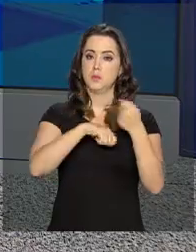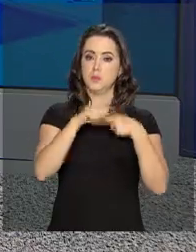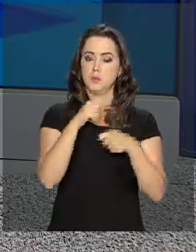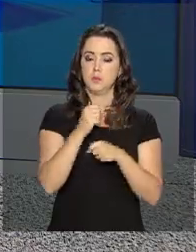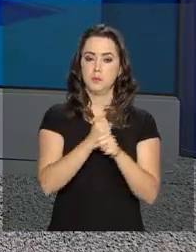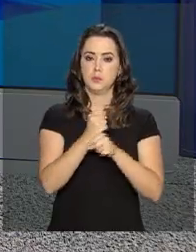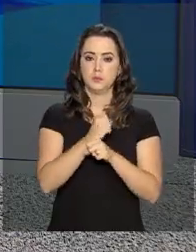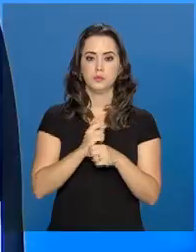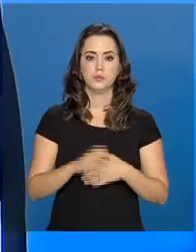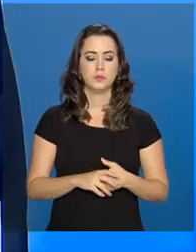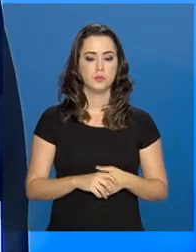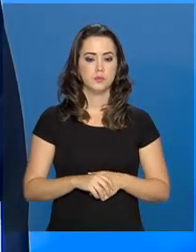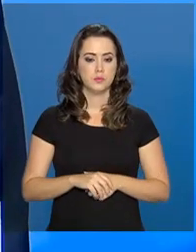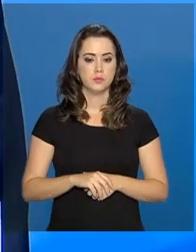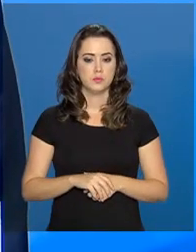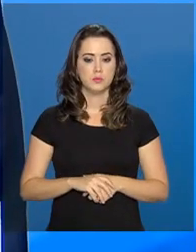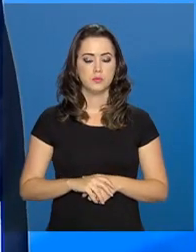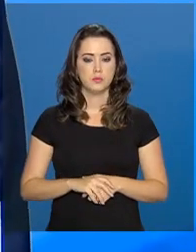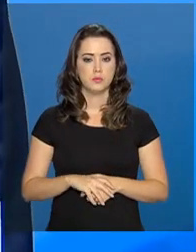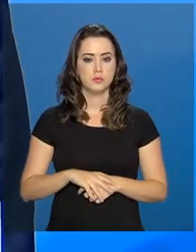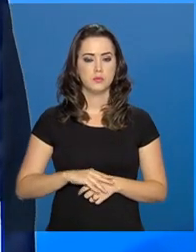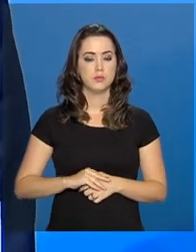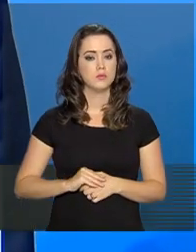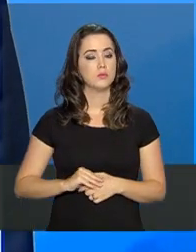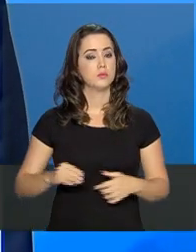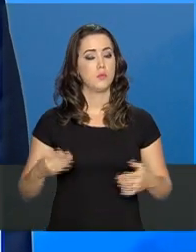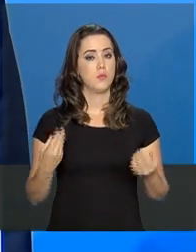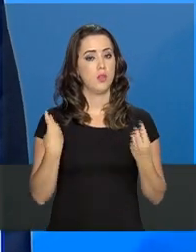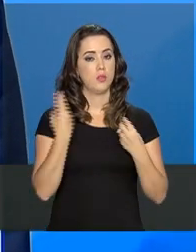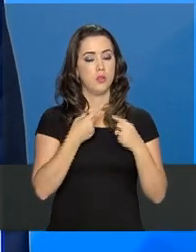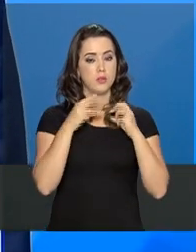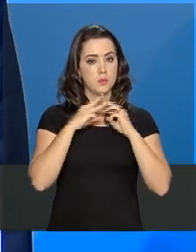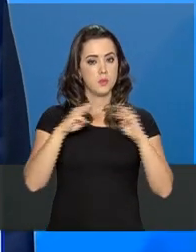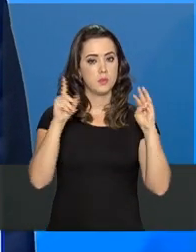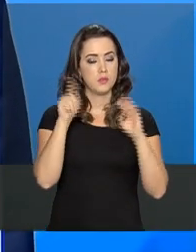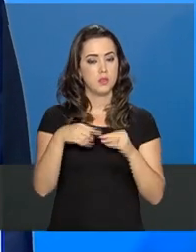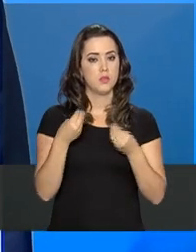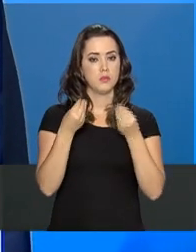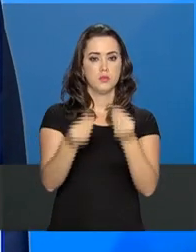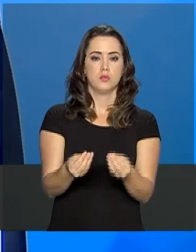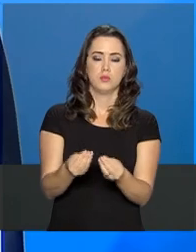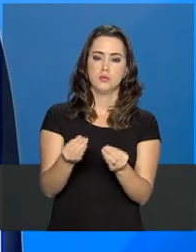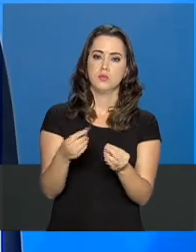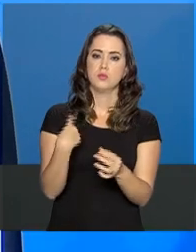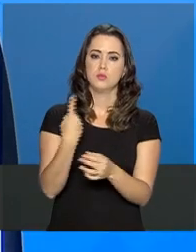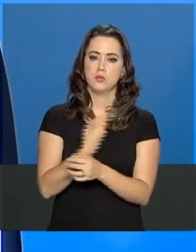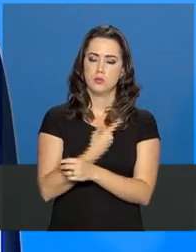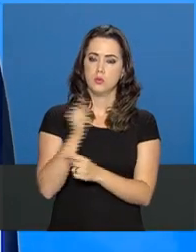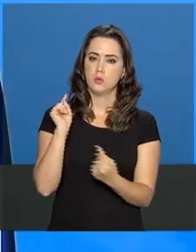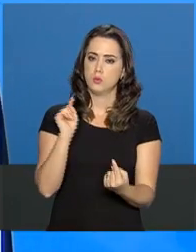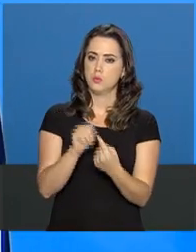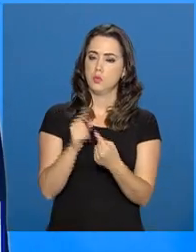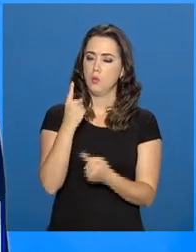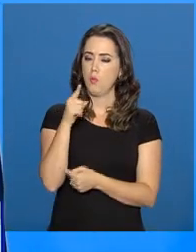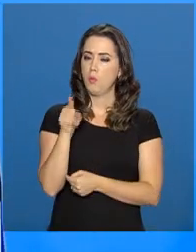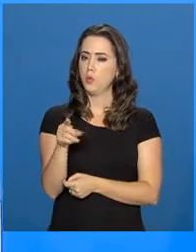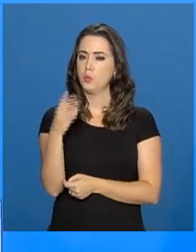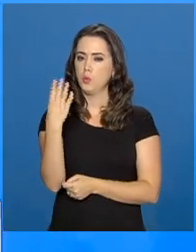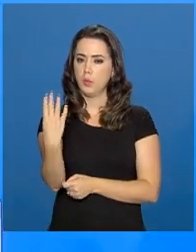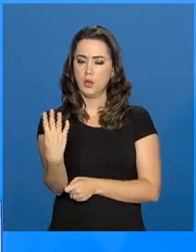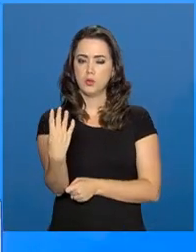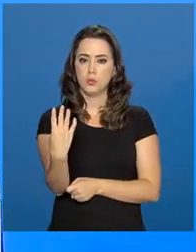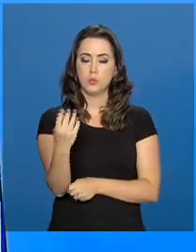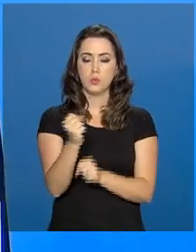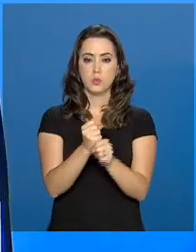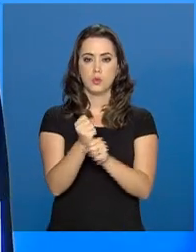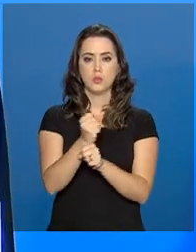para o ano. A mensagem que a gente deixa do PIB é consistente com a nossa previsão de 1,4 para